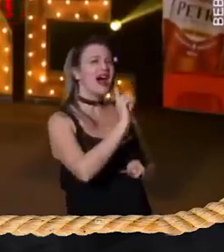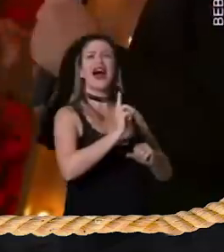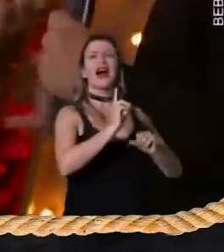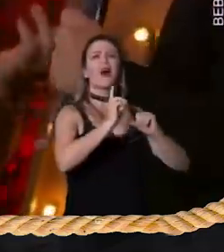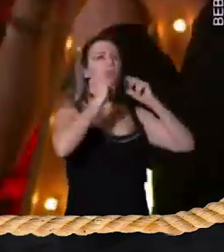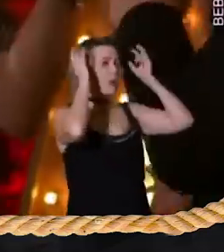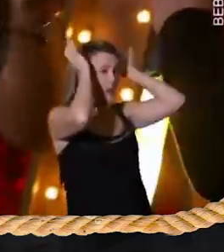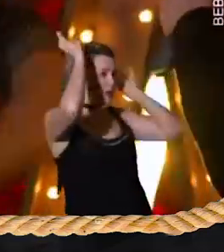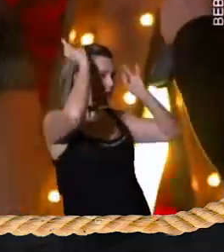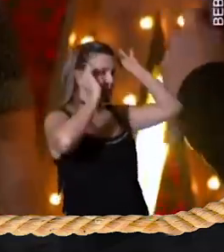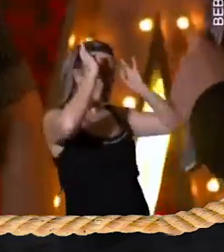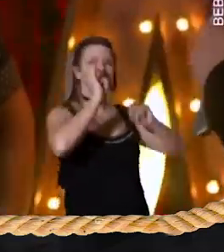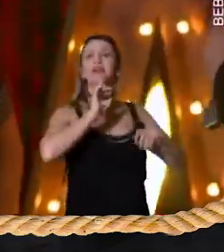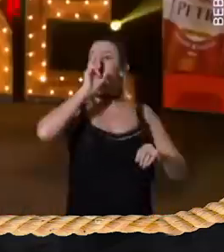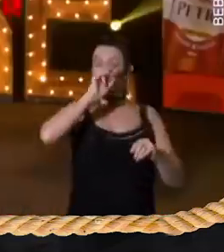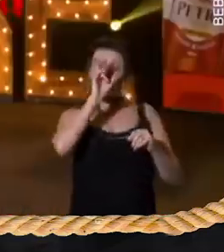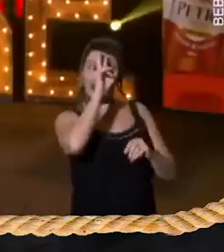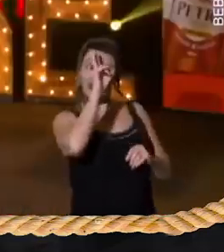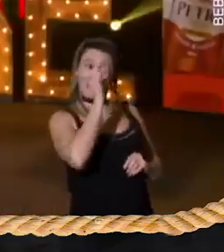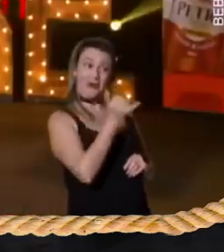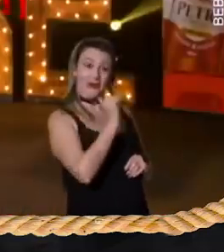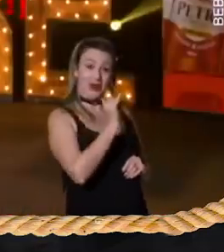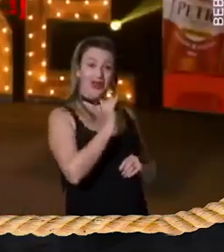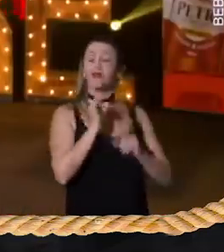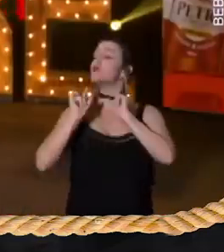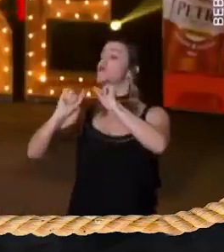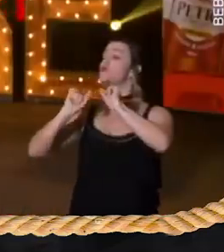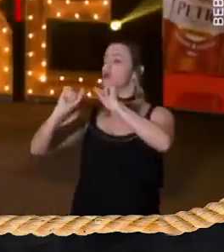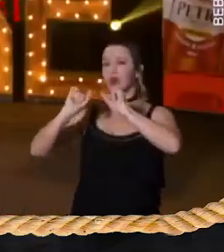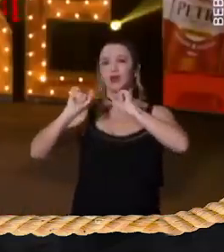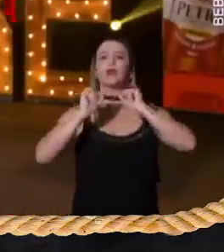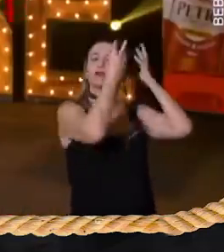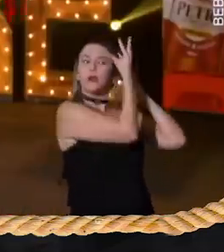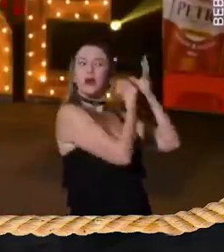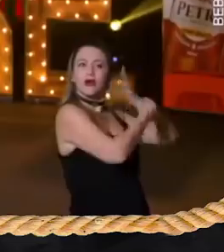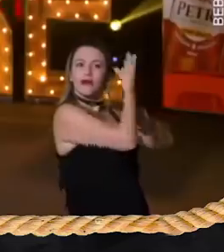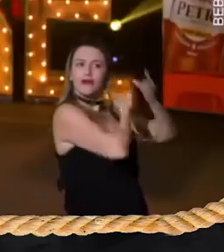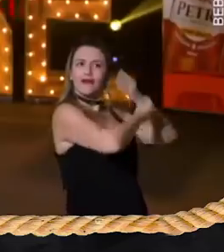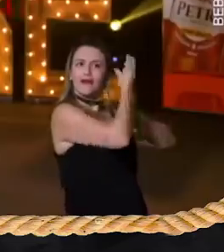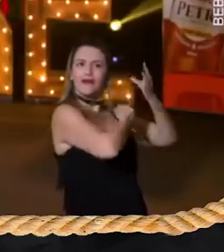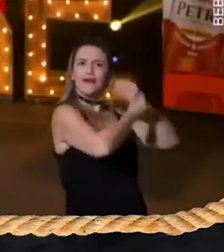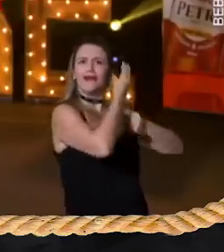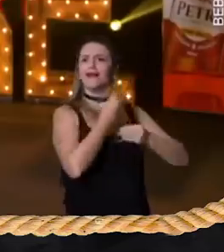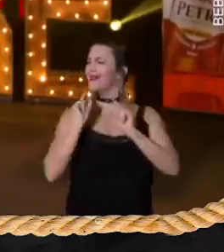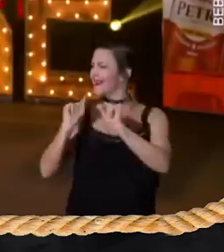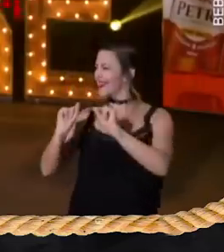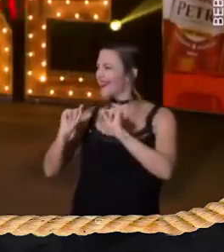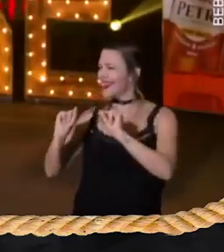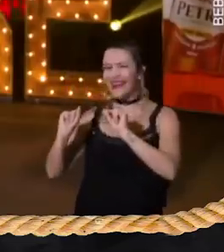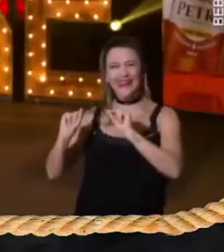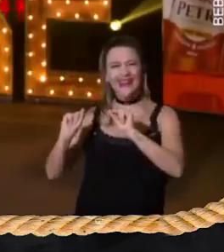É promessa. Você lembra que eu te contei da promessa? De quê? De deixar o cabelo crescer. Não, mais nada. Depois te conto essa.